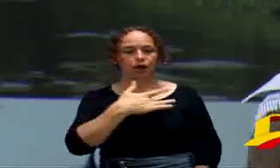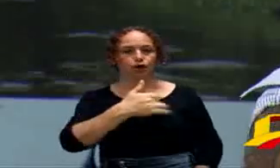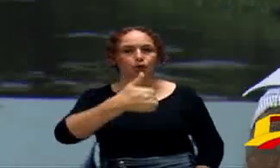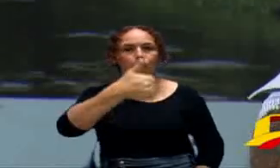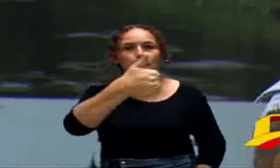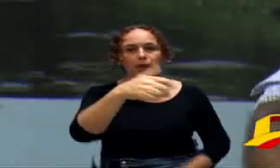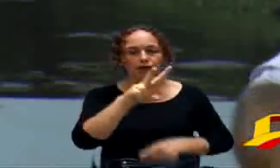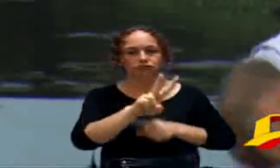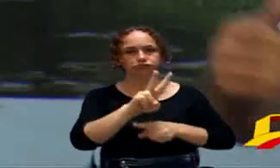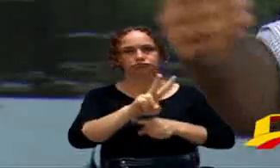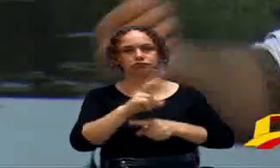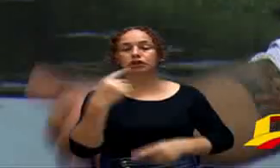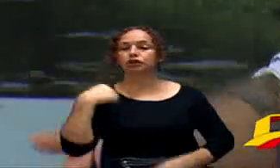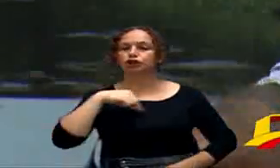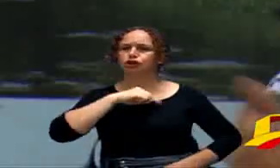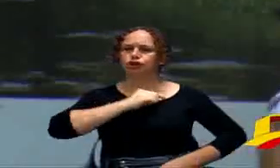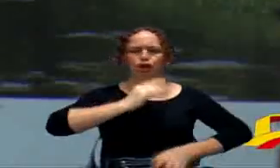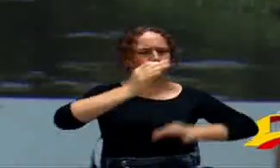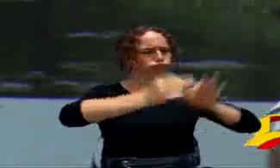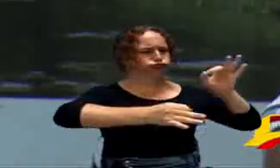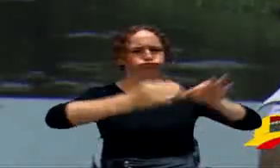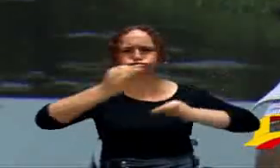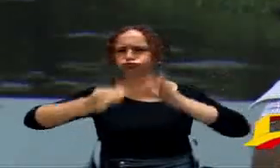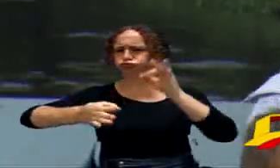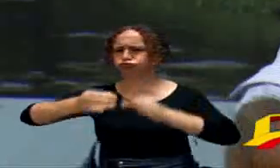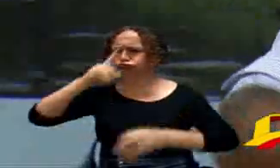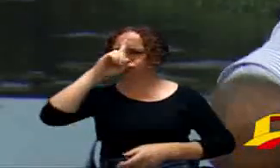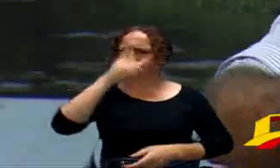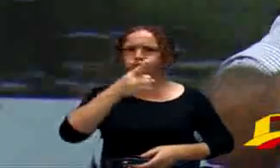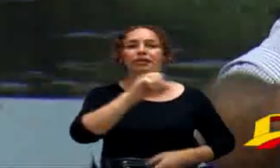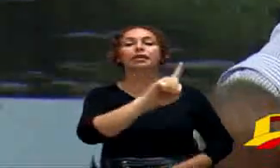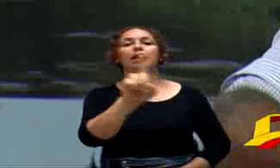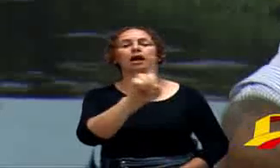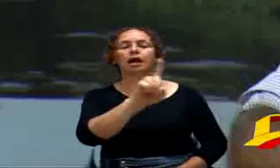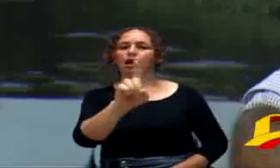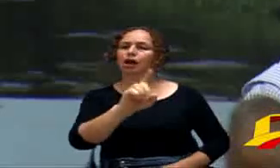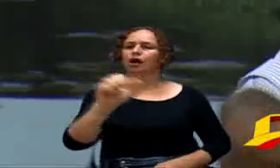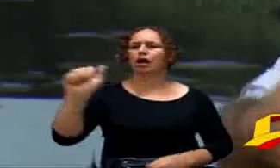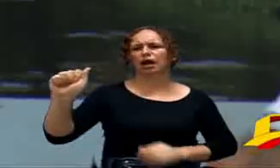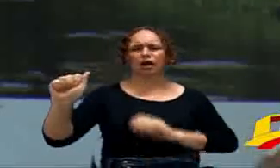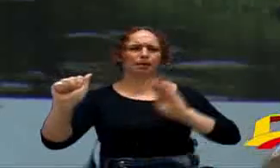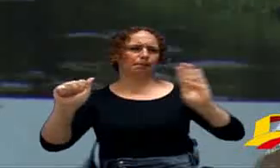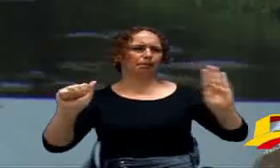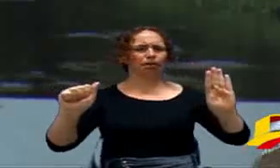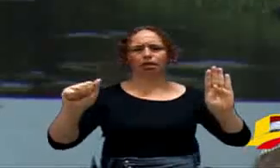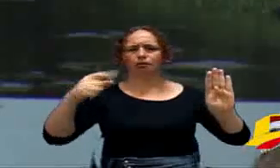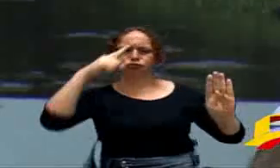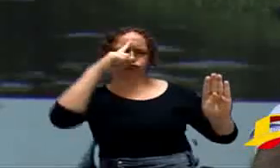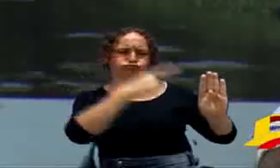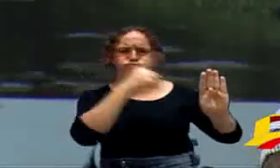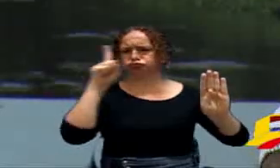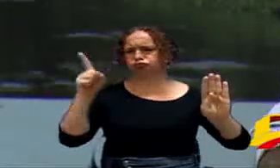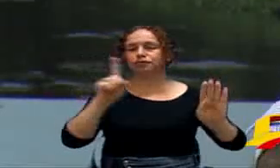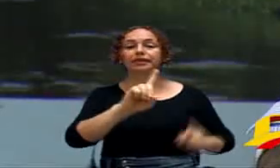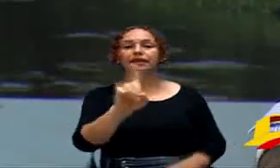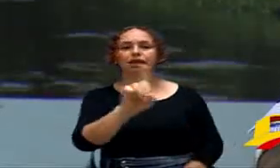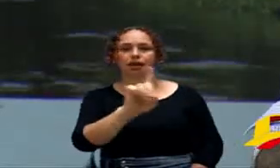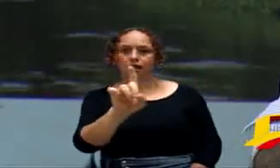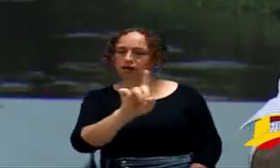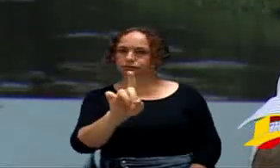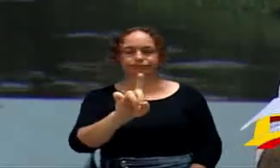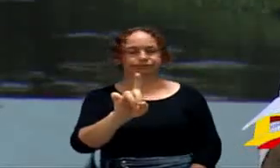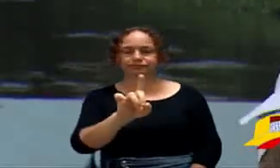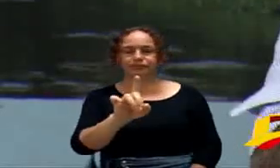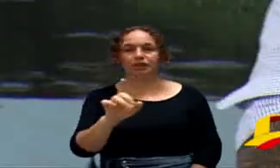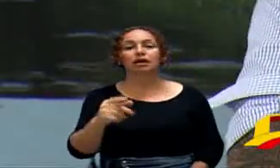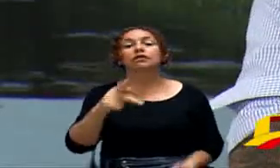está julgando instituição A ou B, também não tá sendo favorecida nenhuma dessas entidades. Tá? Na